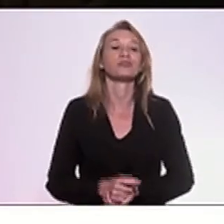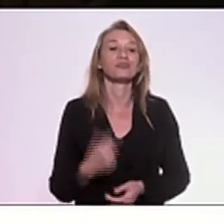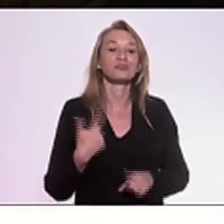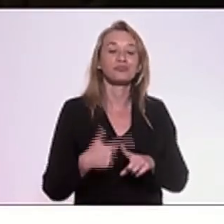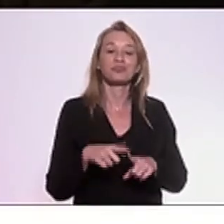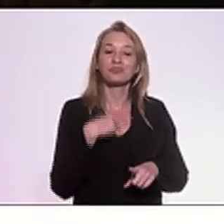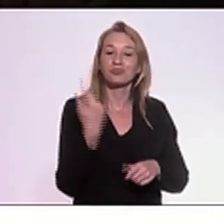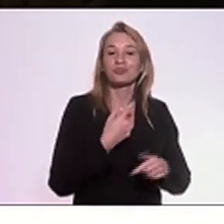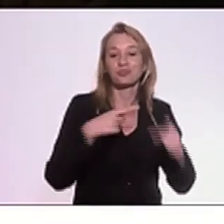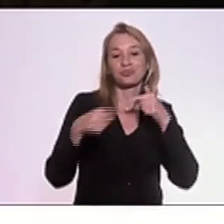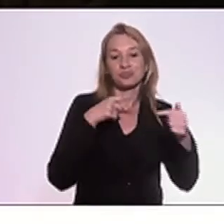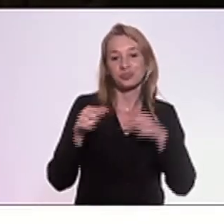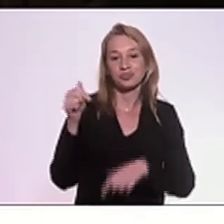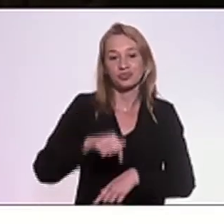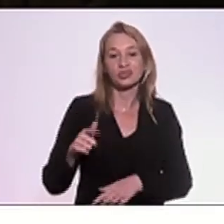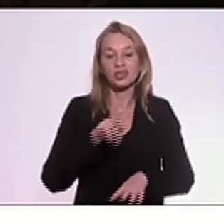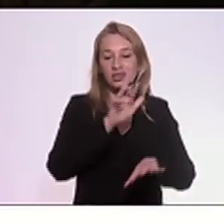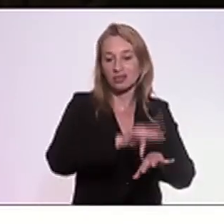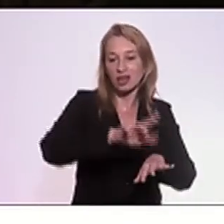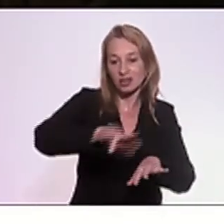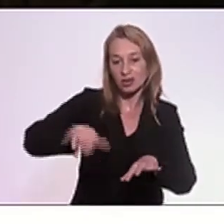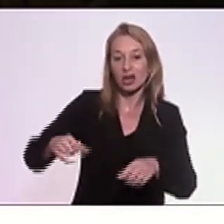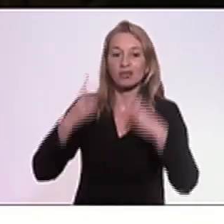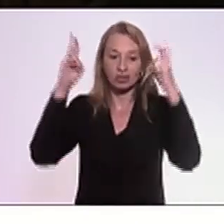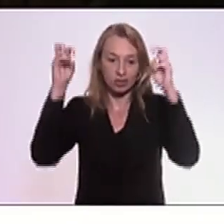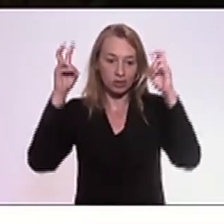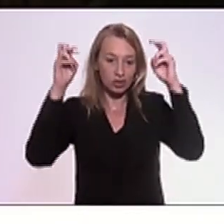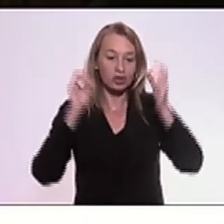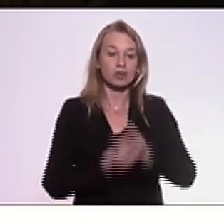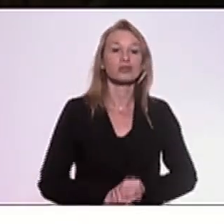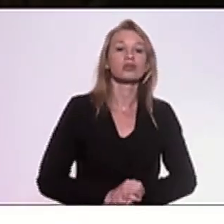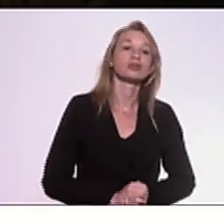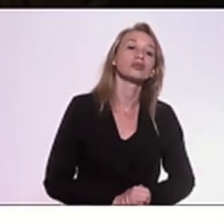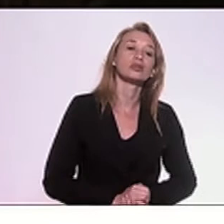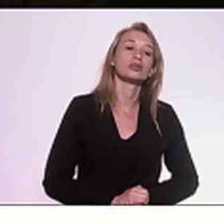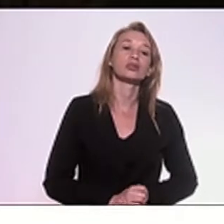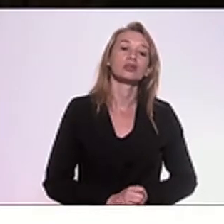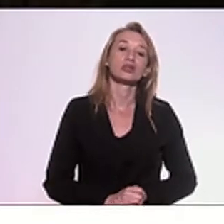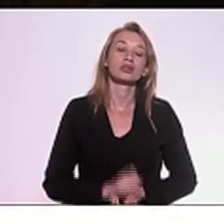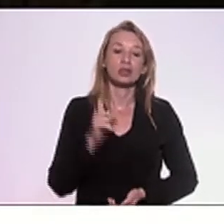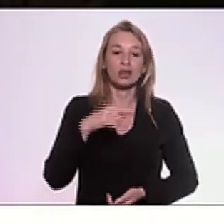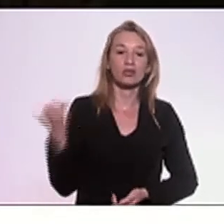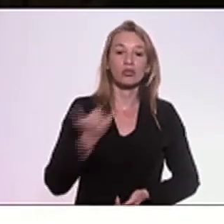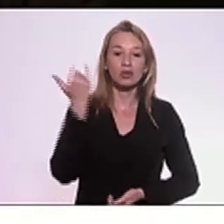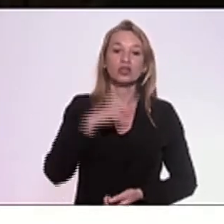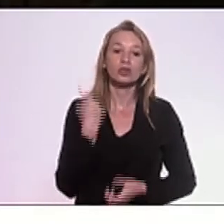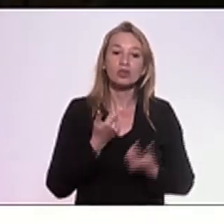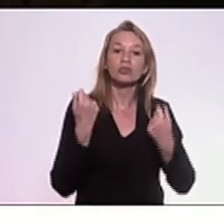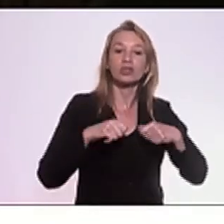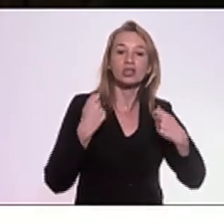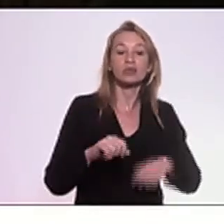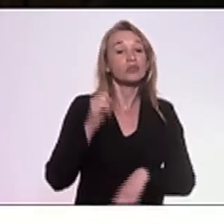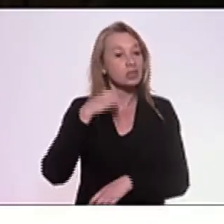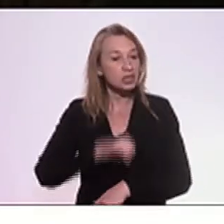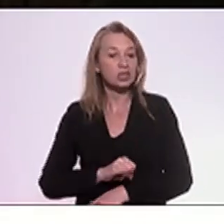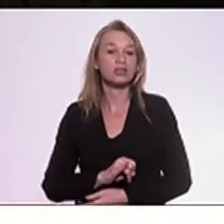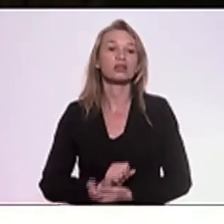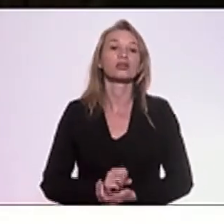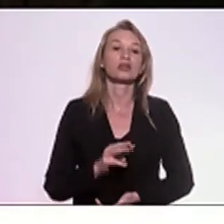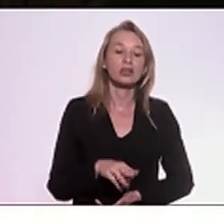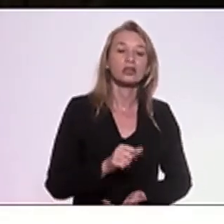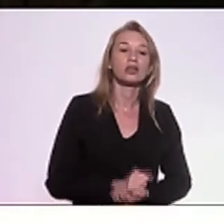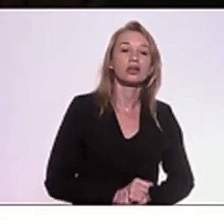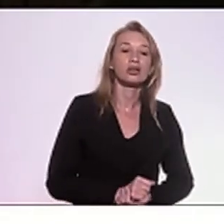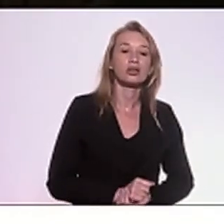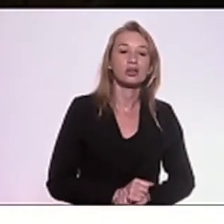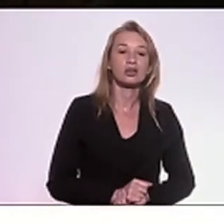está discutindo aqui diversas questões relacionadas a esses fundos que são importantes, que nós precisamos sim encarar, especialmente nos que